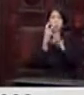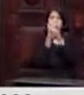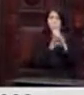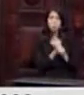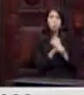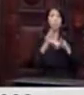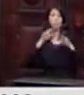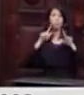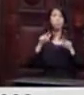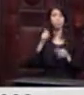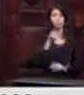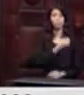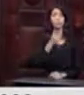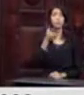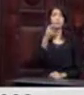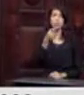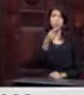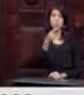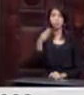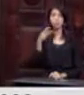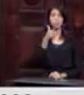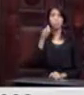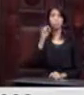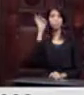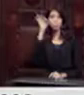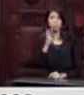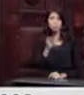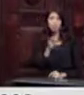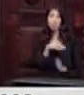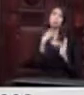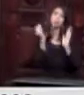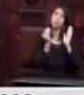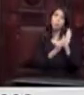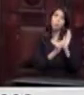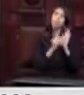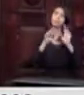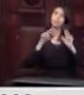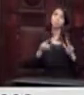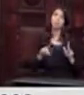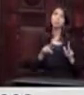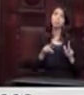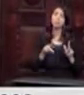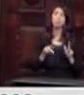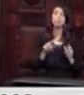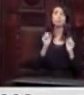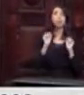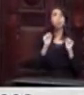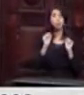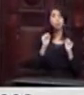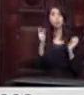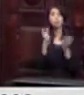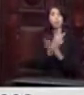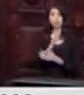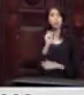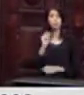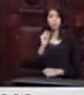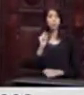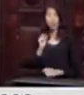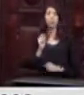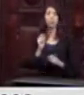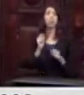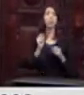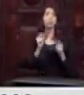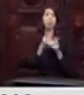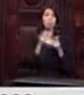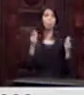17%, e vai aplicar os 10% em cima dessa diferença de 17%. Isso pode levar a um aumento do